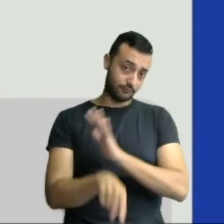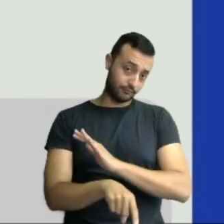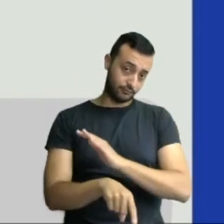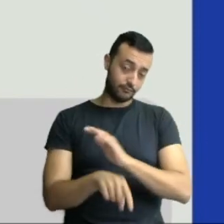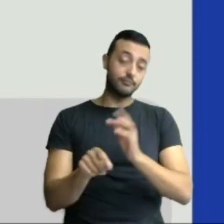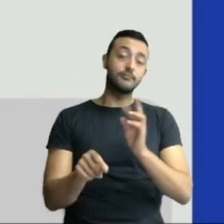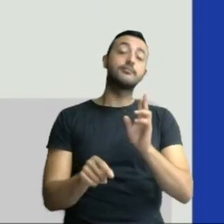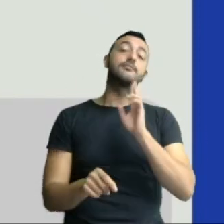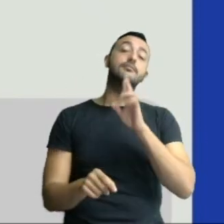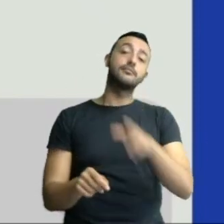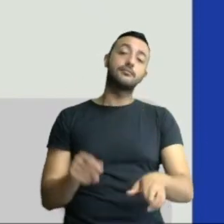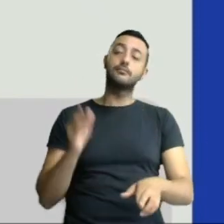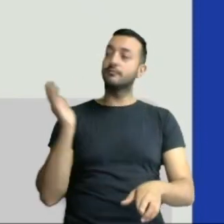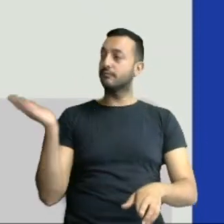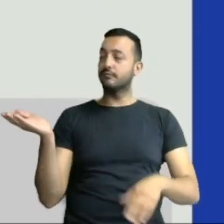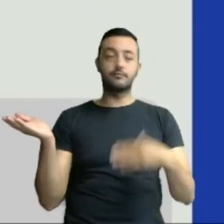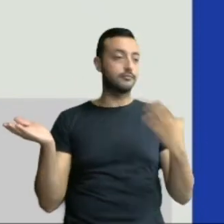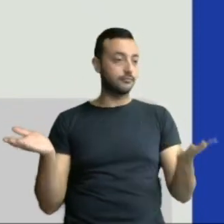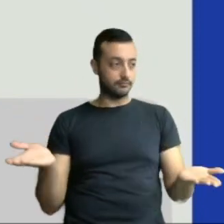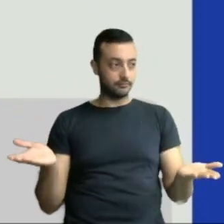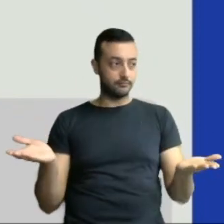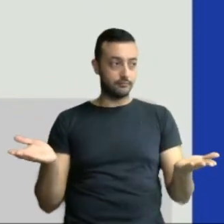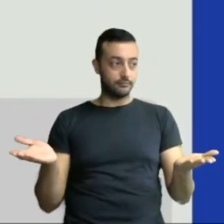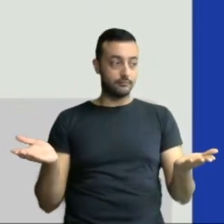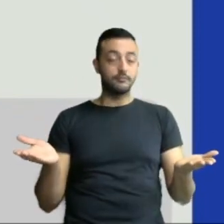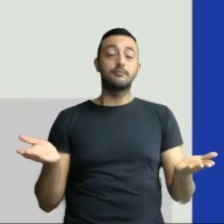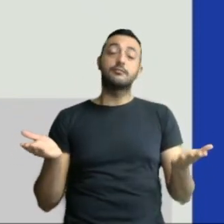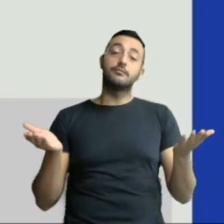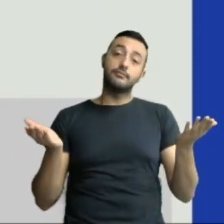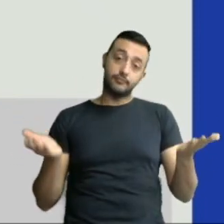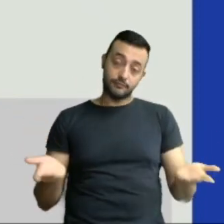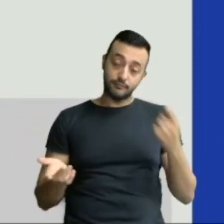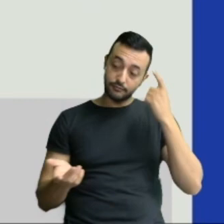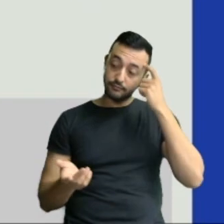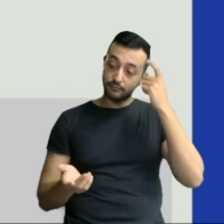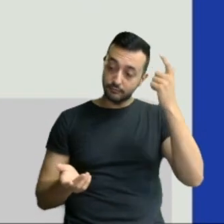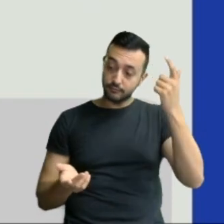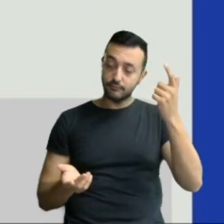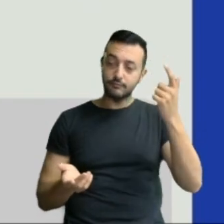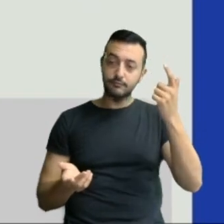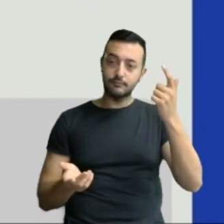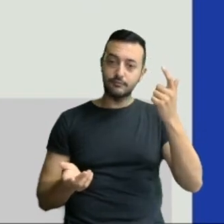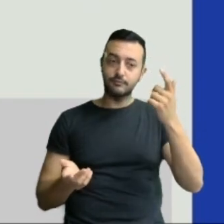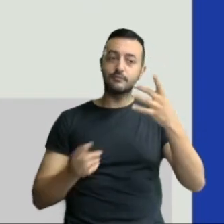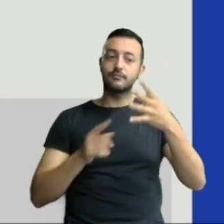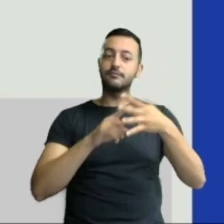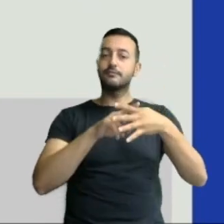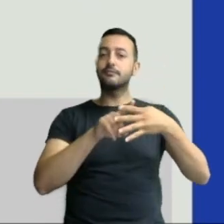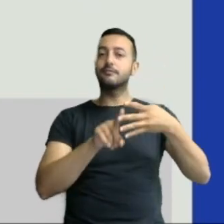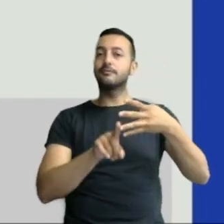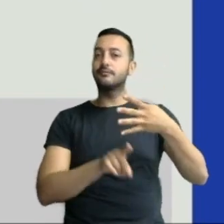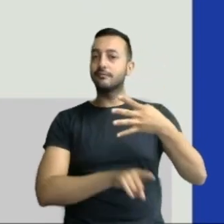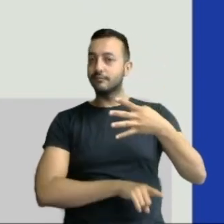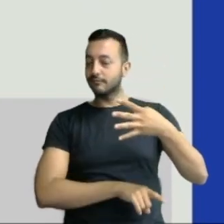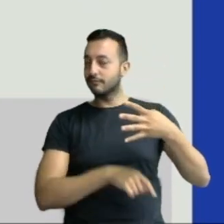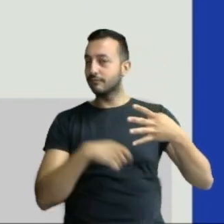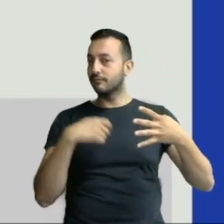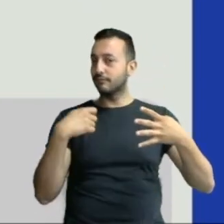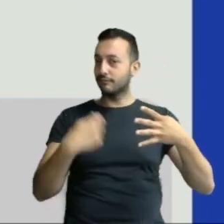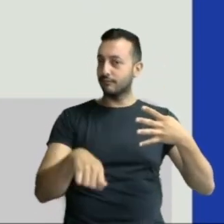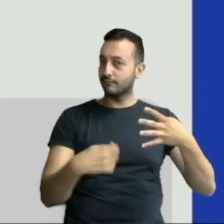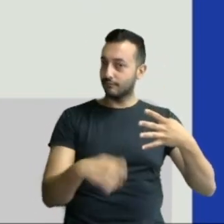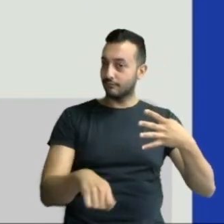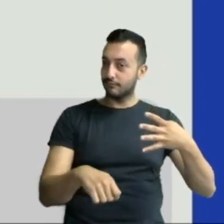uma resposta que é limitada, uma resposta restrita, aí eu vou lembrar aqui o quê? Vou lembrar que para esse tipo